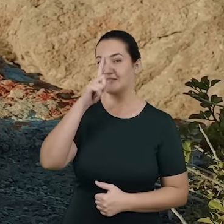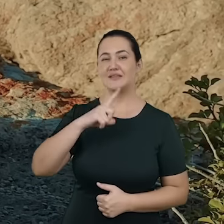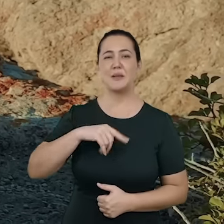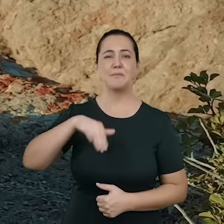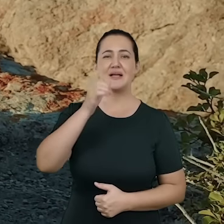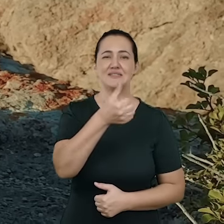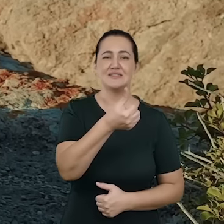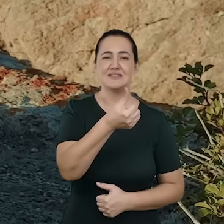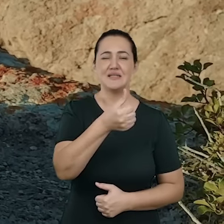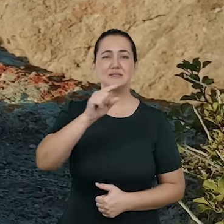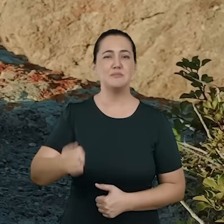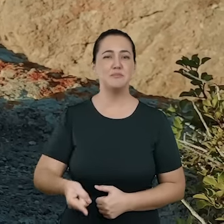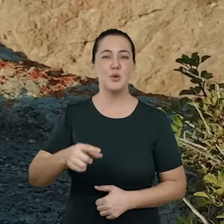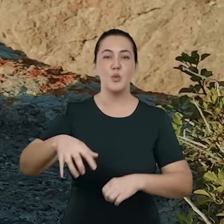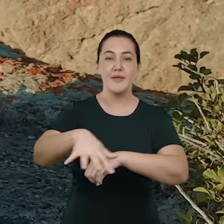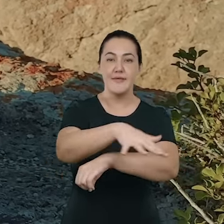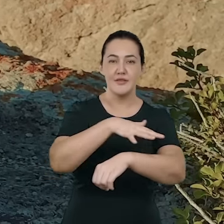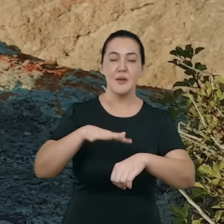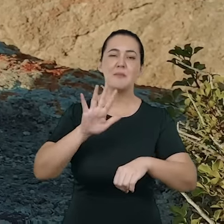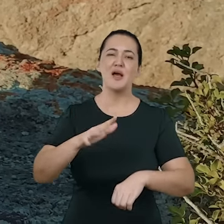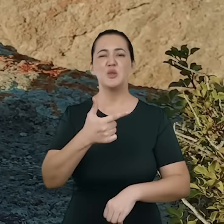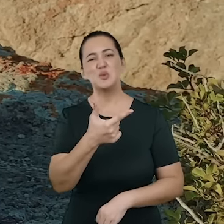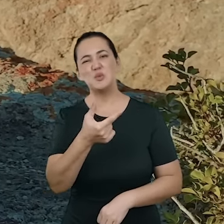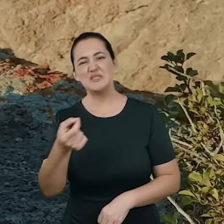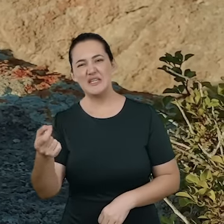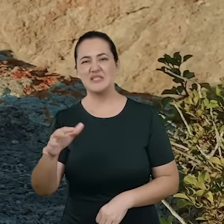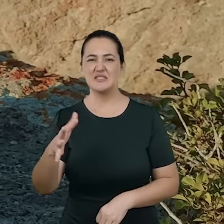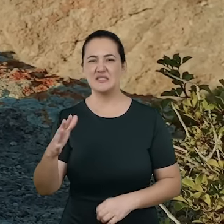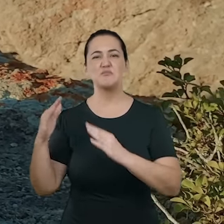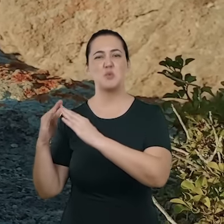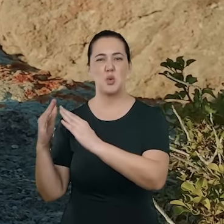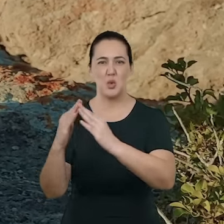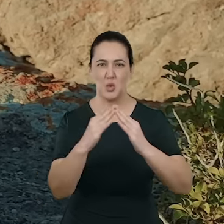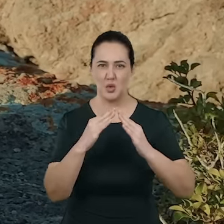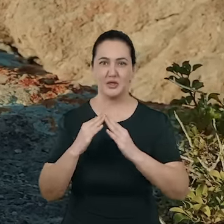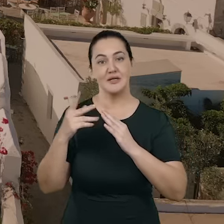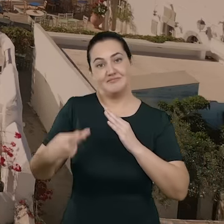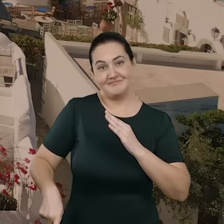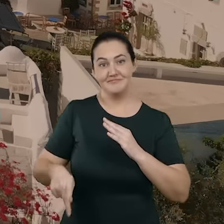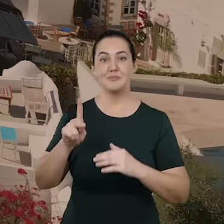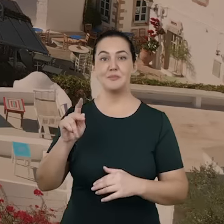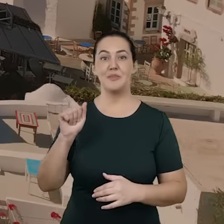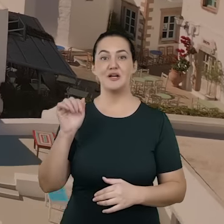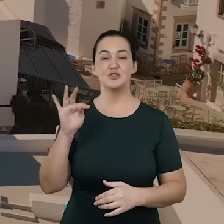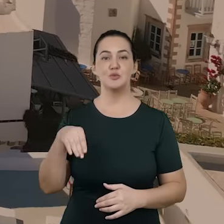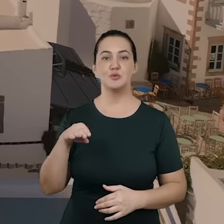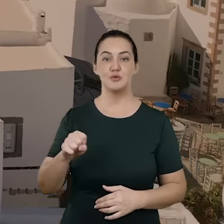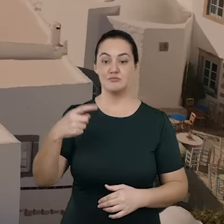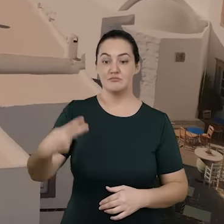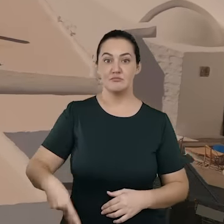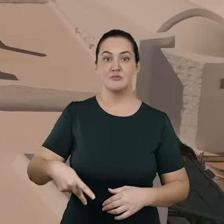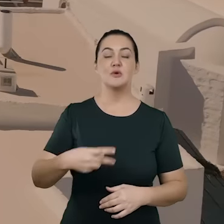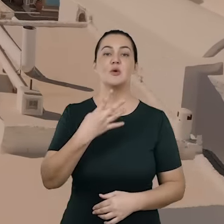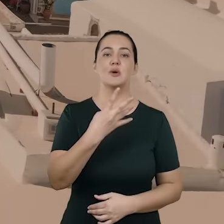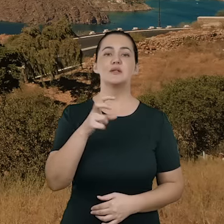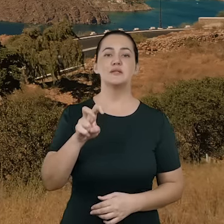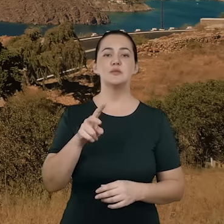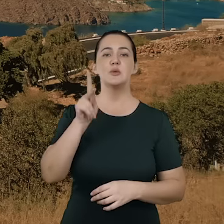umas 6.000 ilhas, mas somente umas 200 e poucas são habitadas, como Patmos. Patmos tem aproximadamente uns